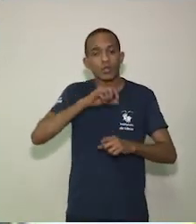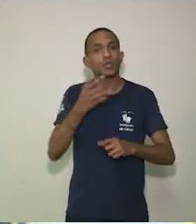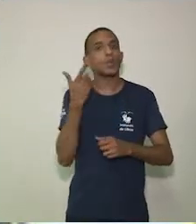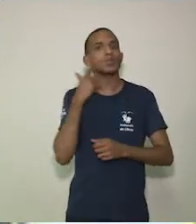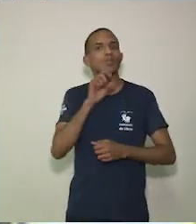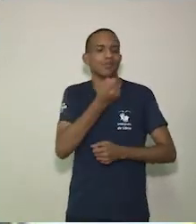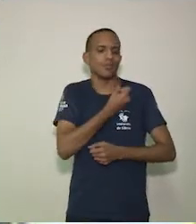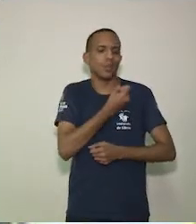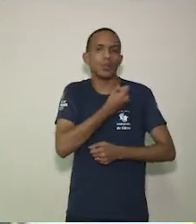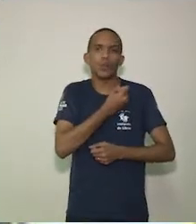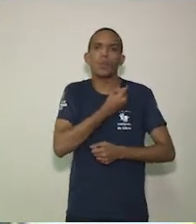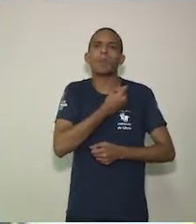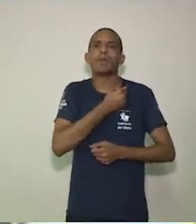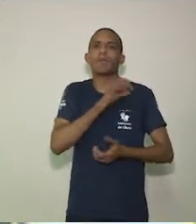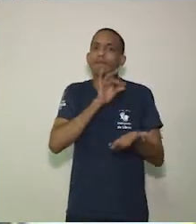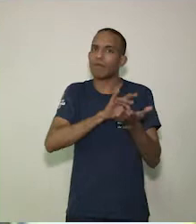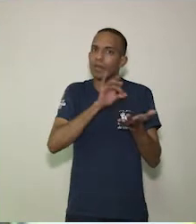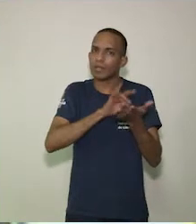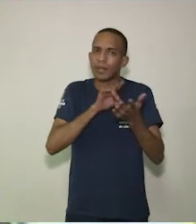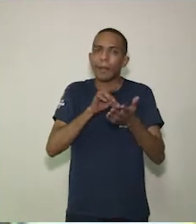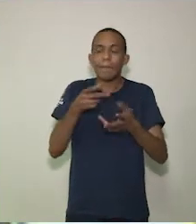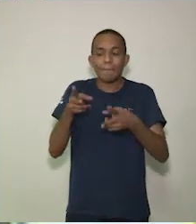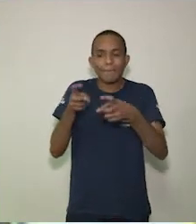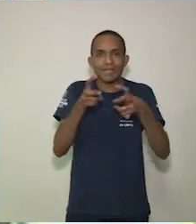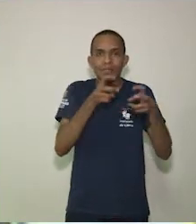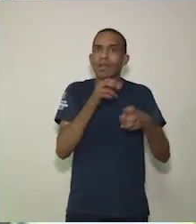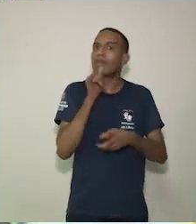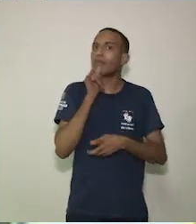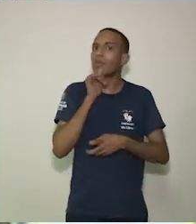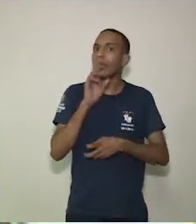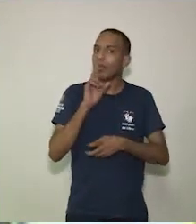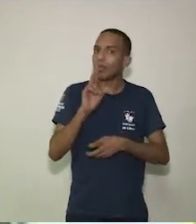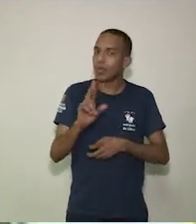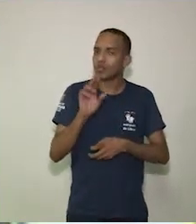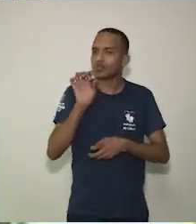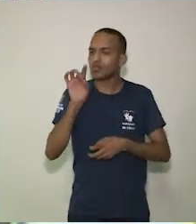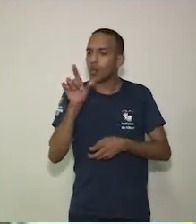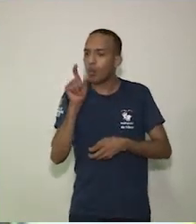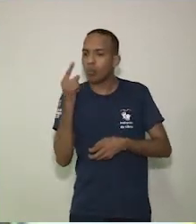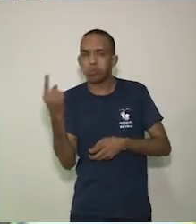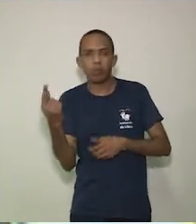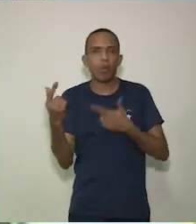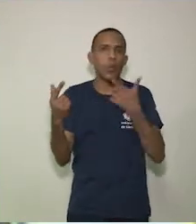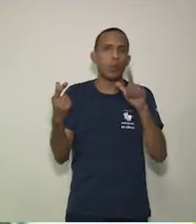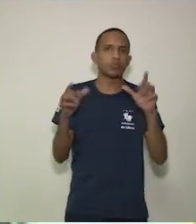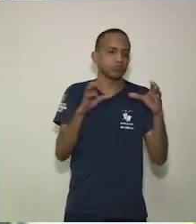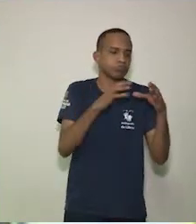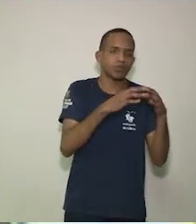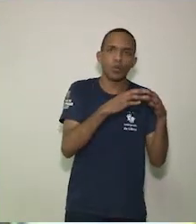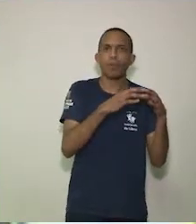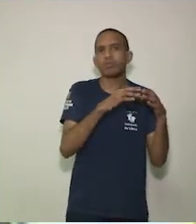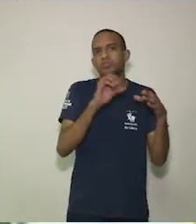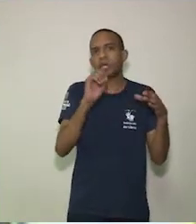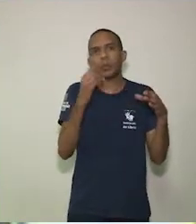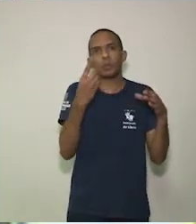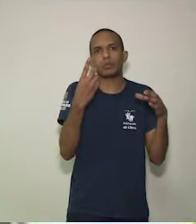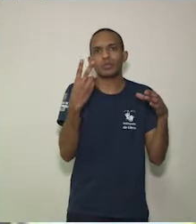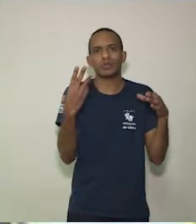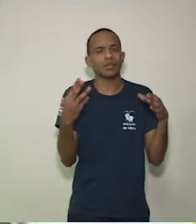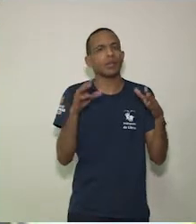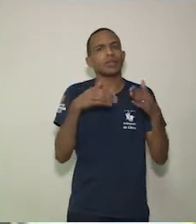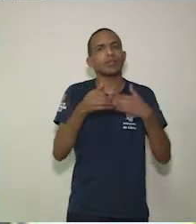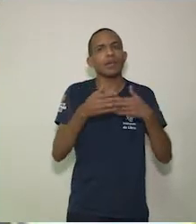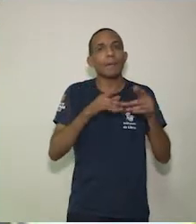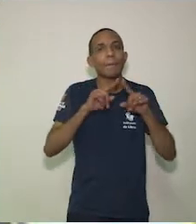números consolidados, para que se observe não o resultado de uma ou outra fase específica, mas um